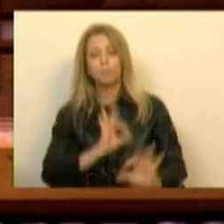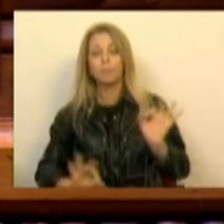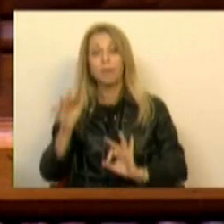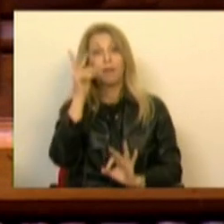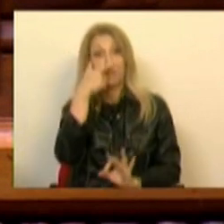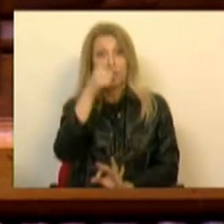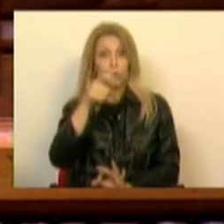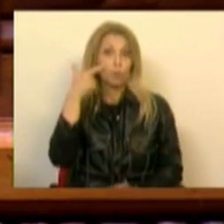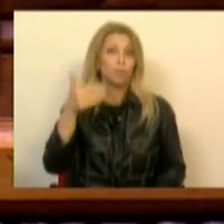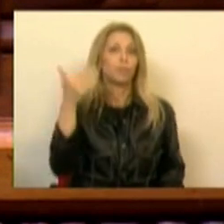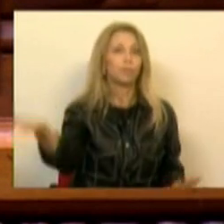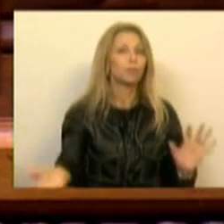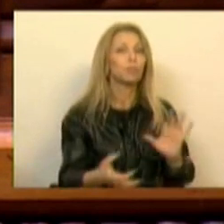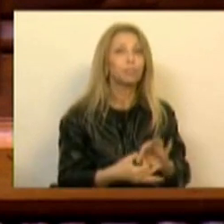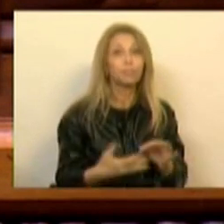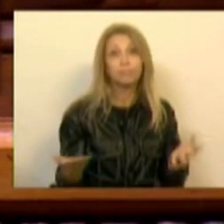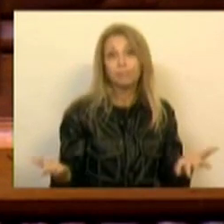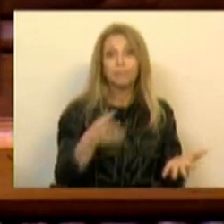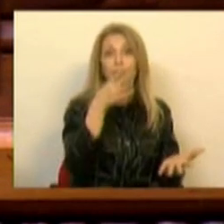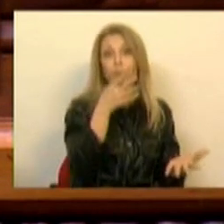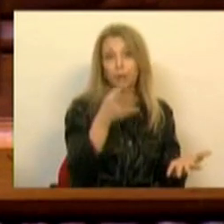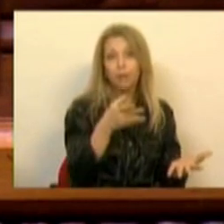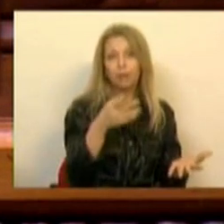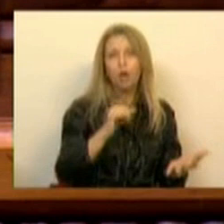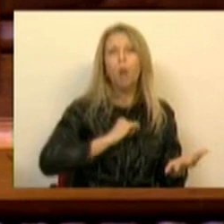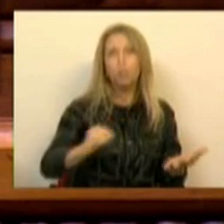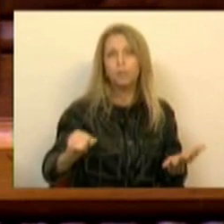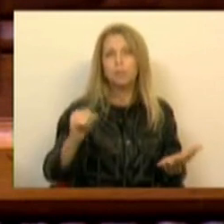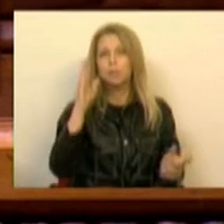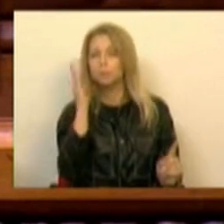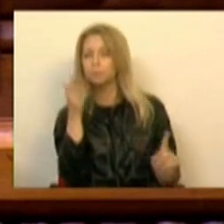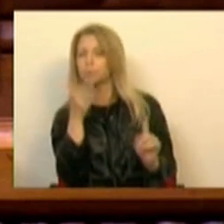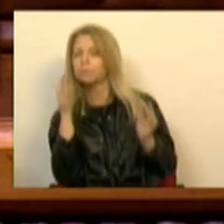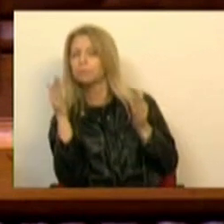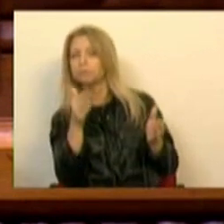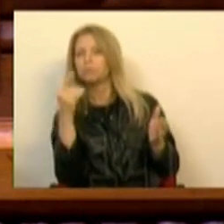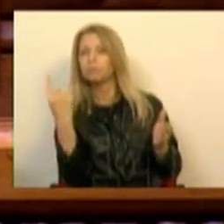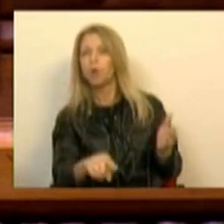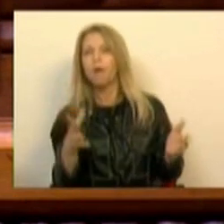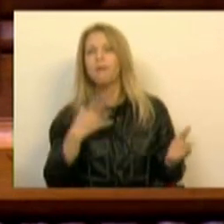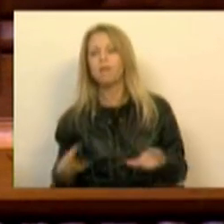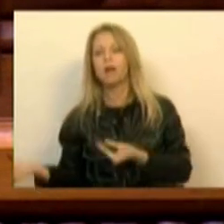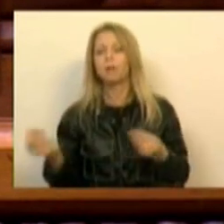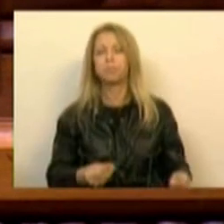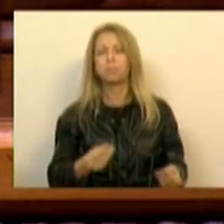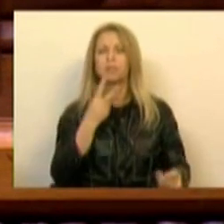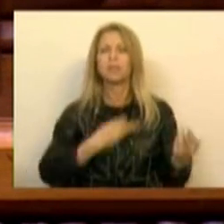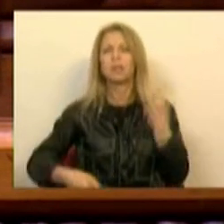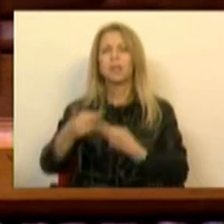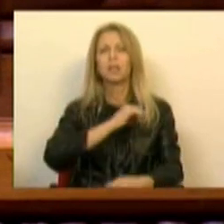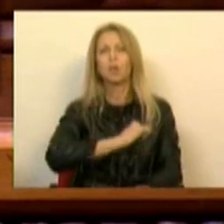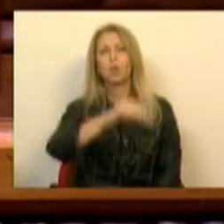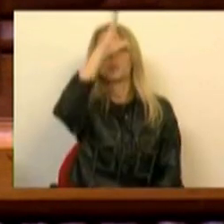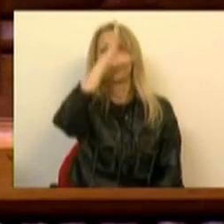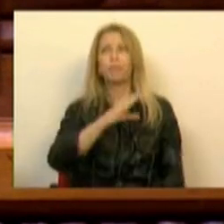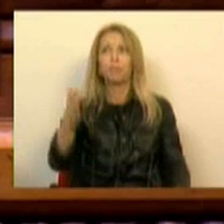No fundo, é isto que explica que a oposição se concentre em apresentar uma moção de censura inconsequente, não apenas porque